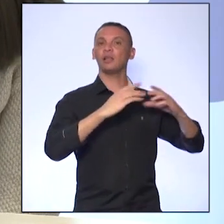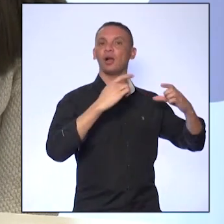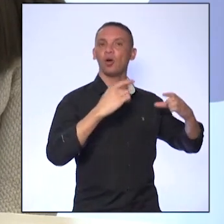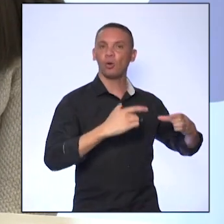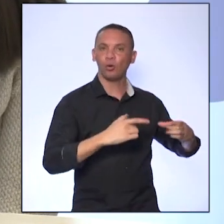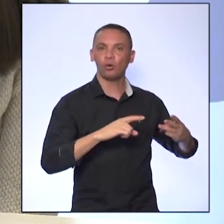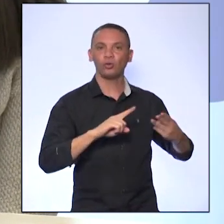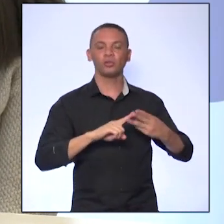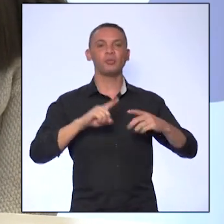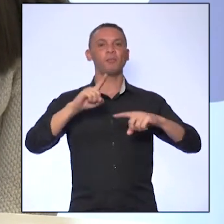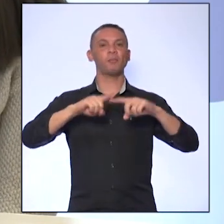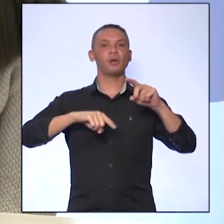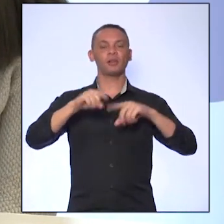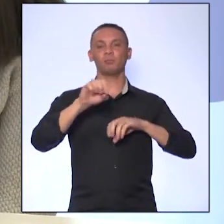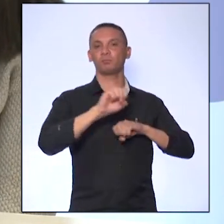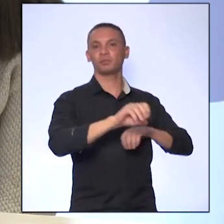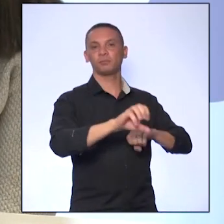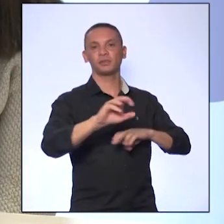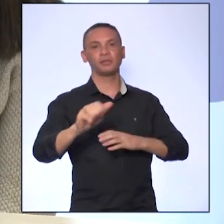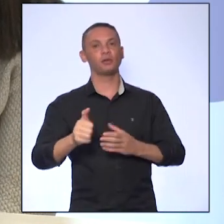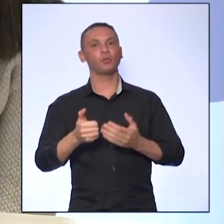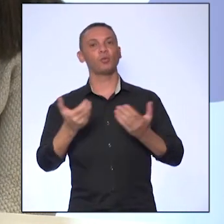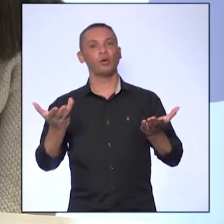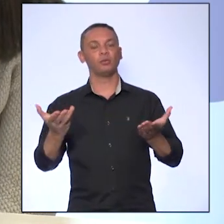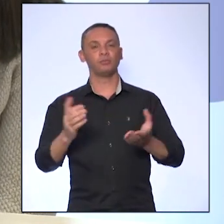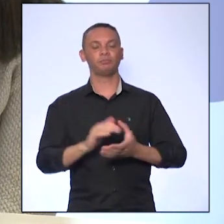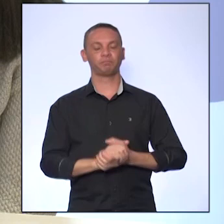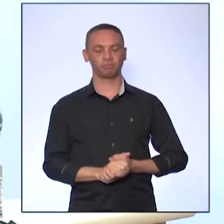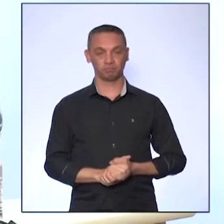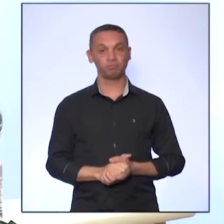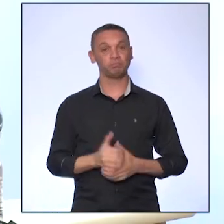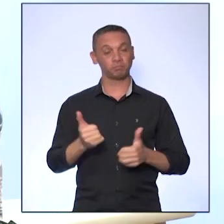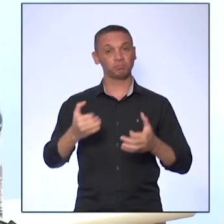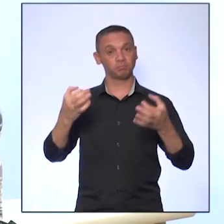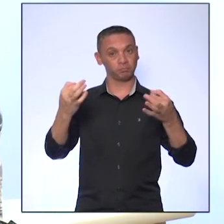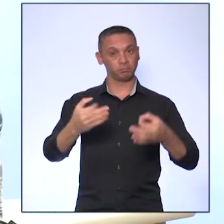e que matéria a gente leciona. Muito bem.